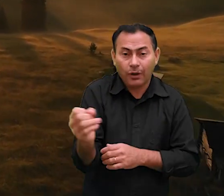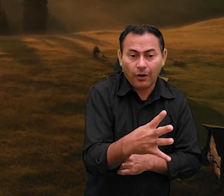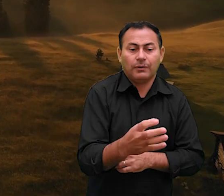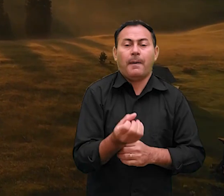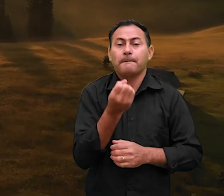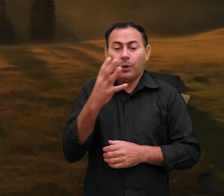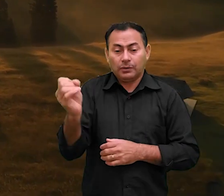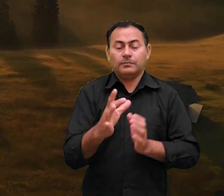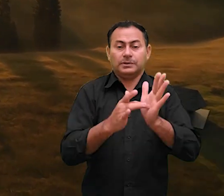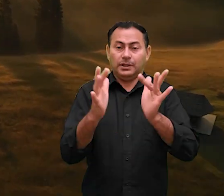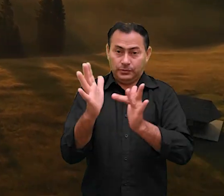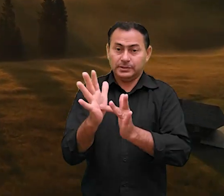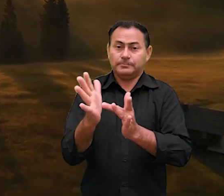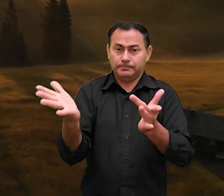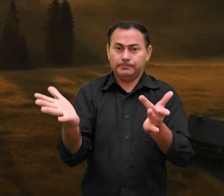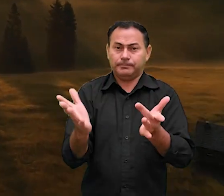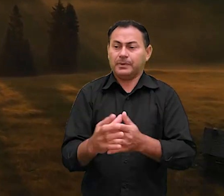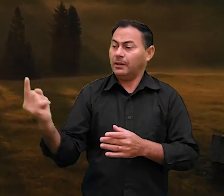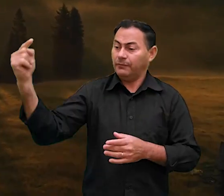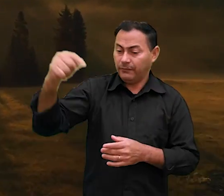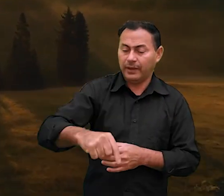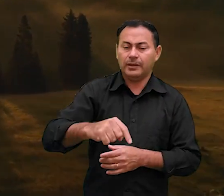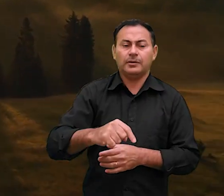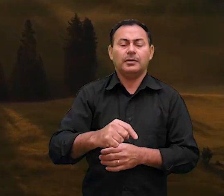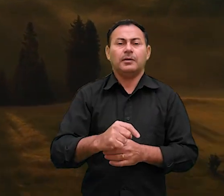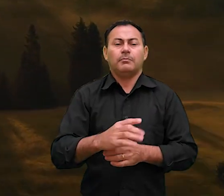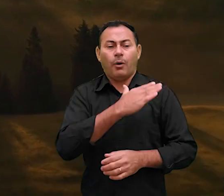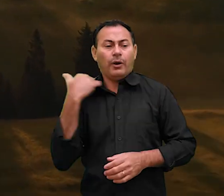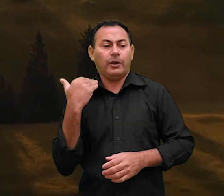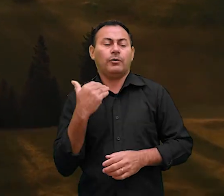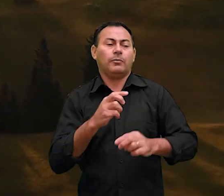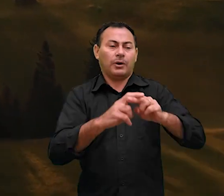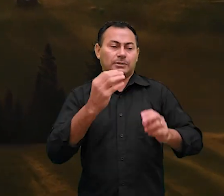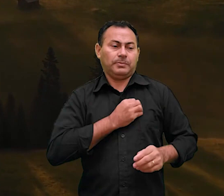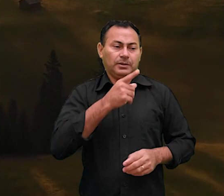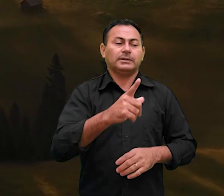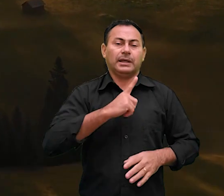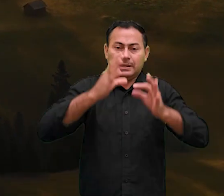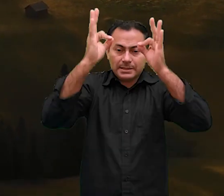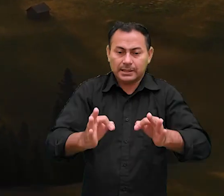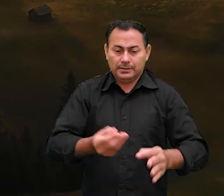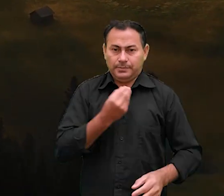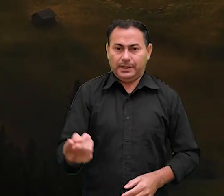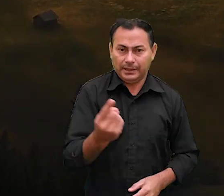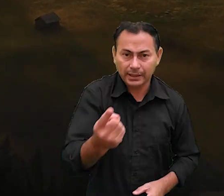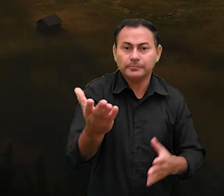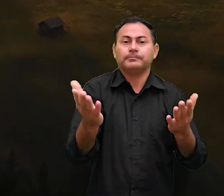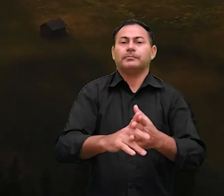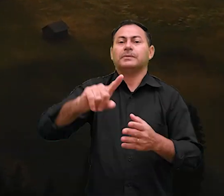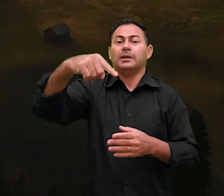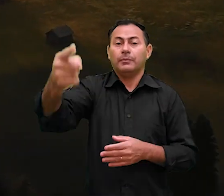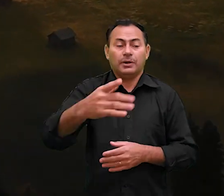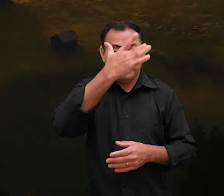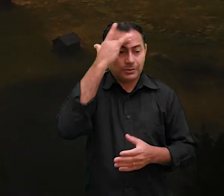sim, as boas novas que Jesus Cristo, ele veio, pagou o preço para que você possa ter a certeza de vida eterna.